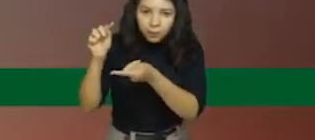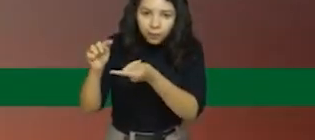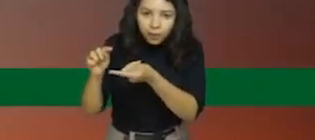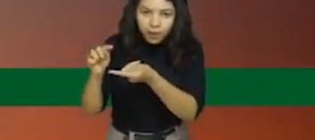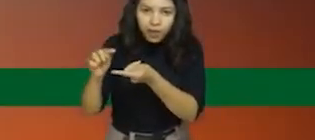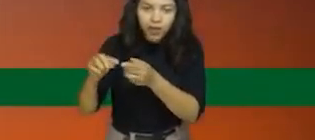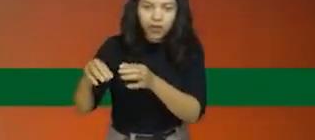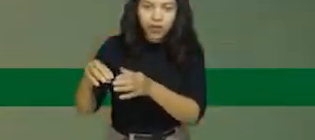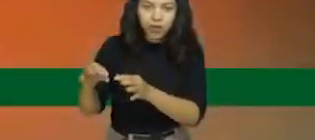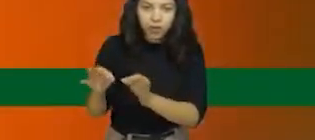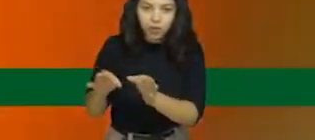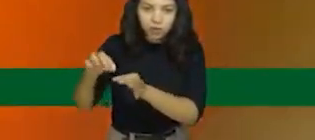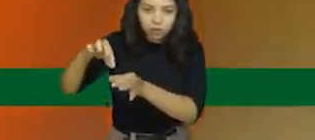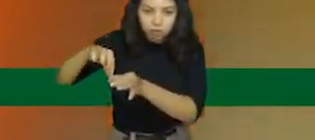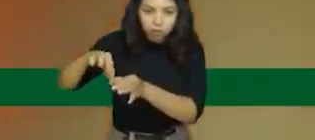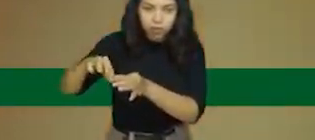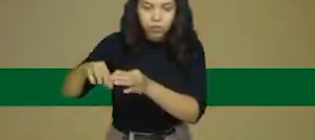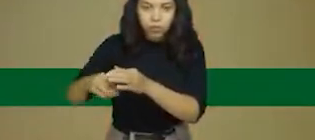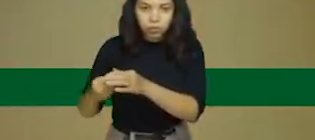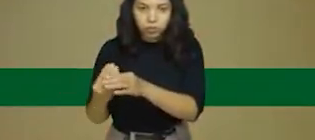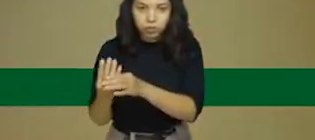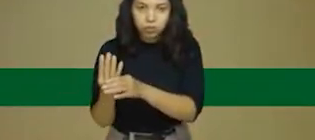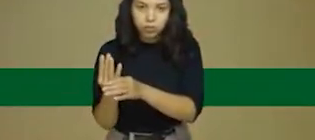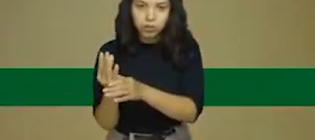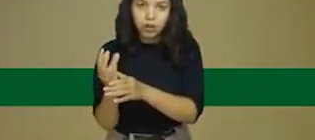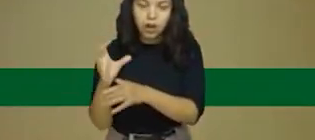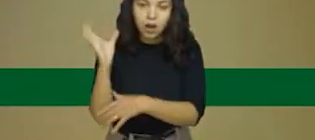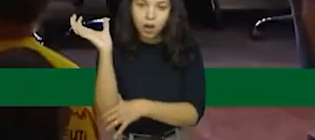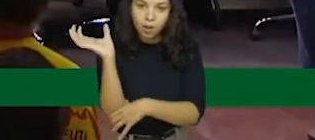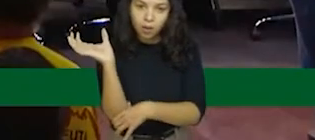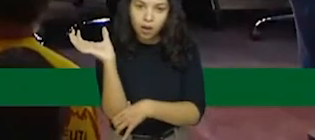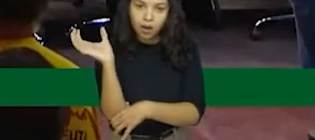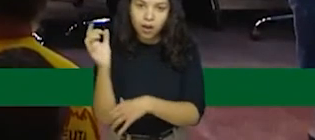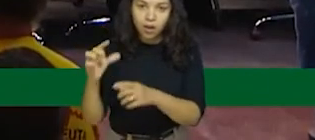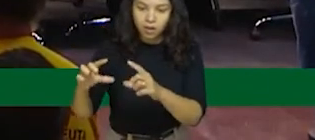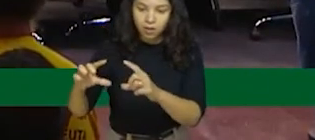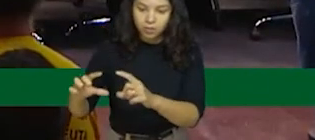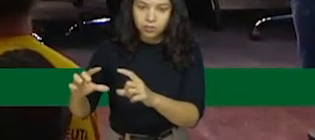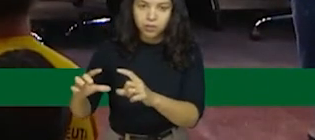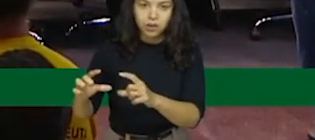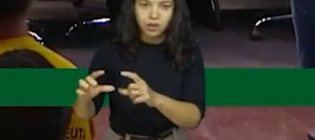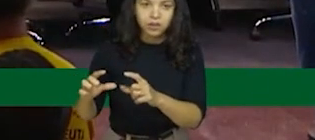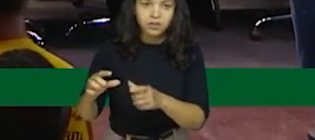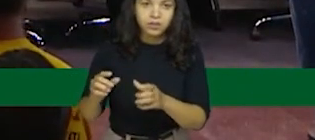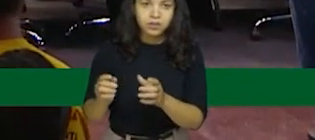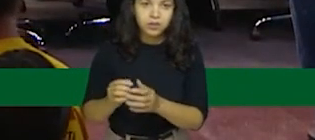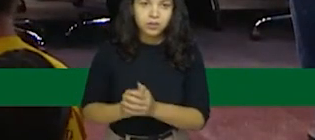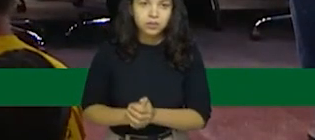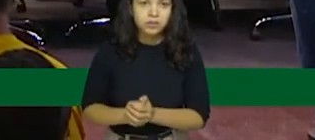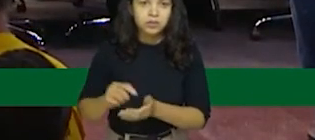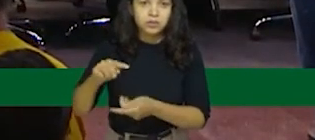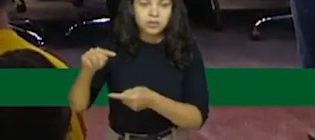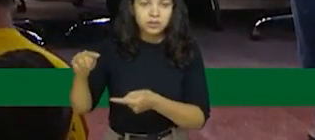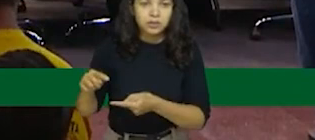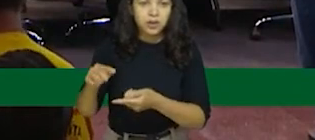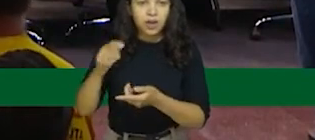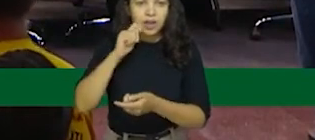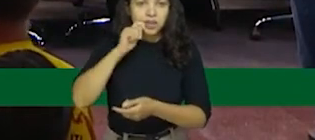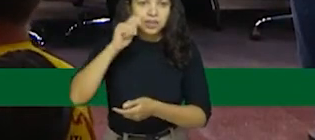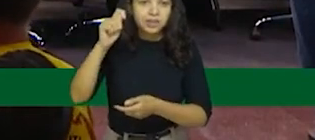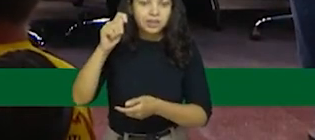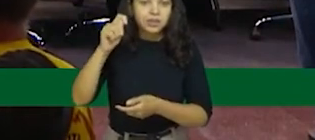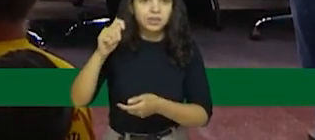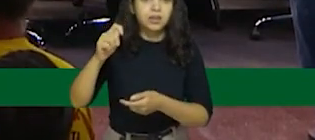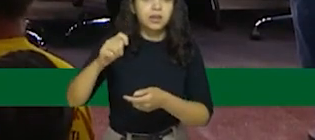E eles cultivam pequenas araucárias em forma de bonsai a partir do pinhão que é exportado daqui